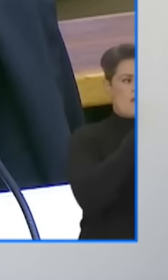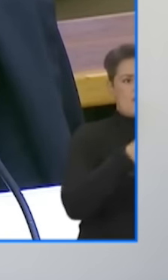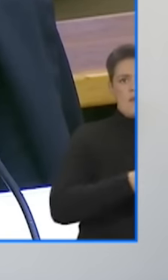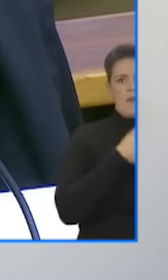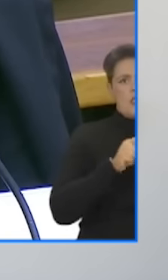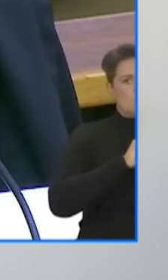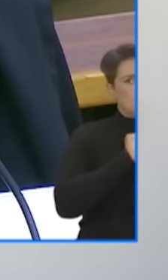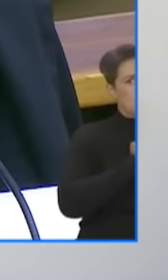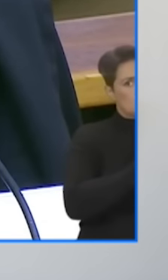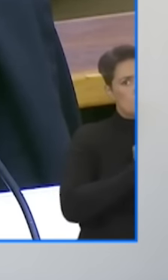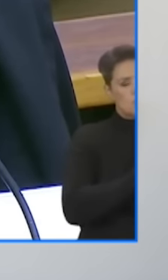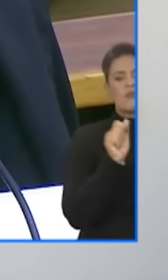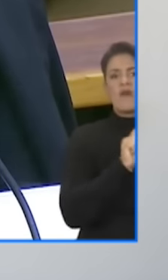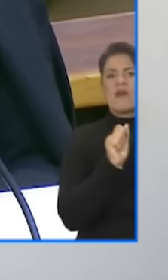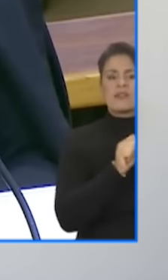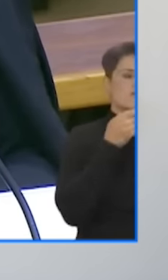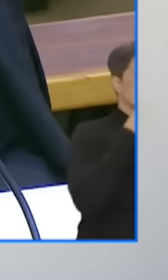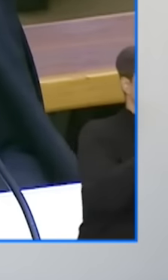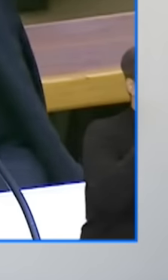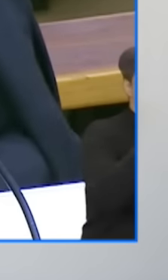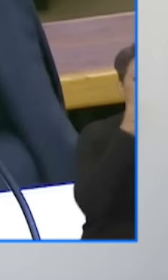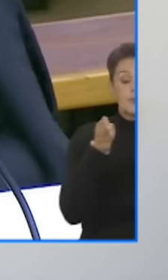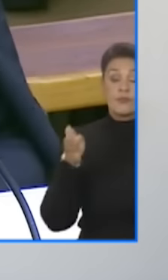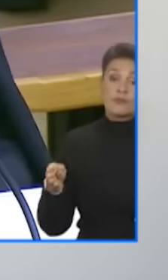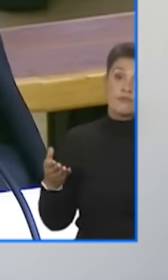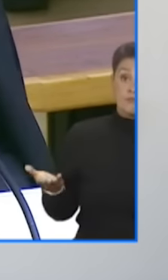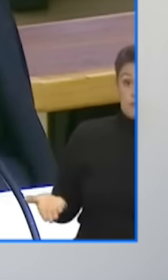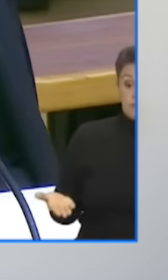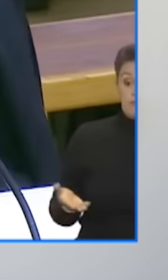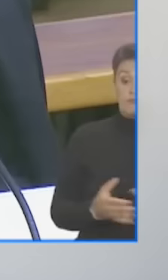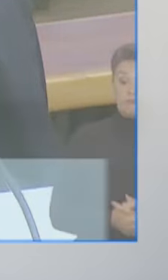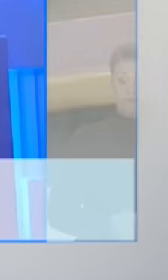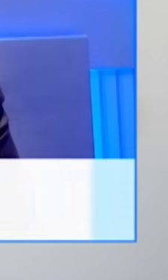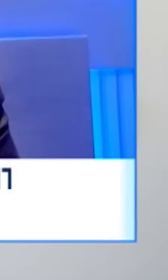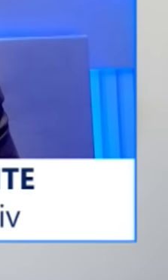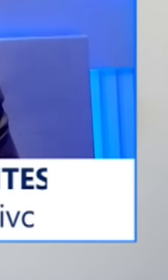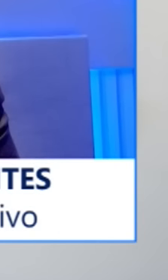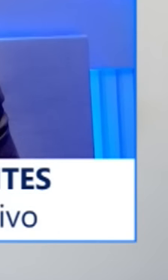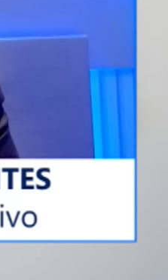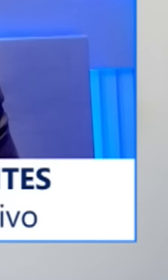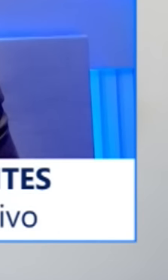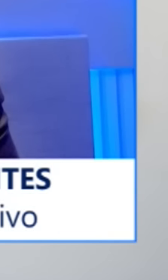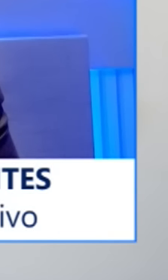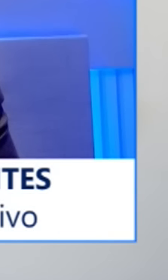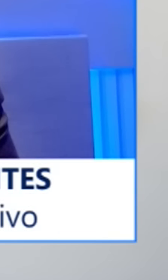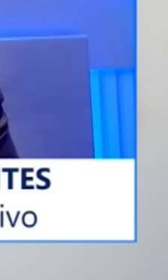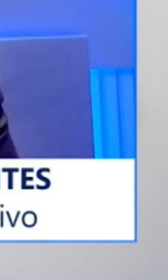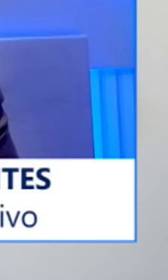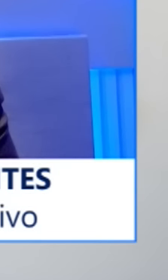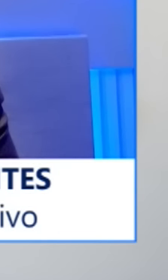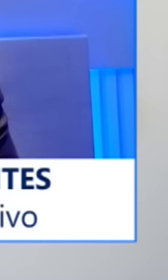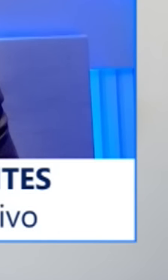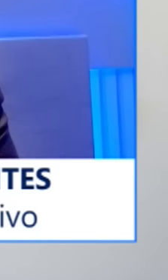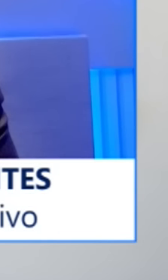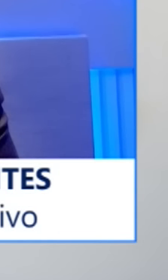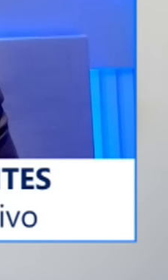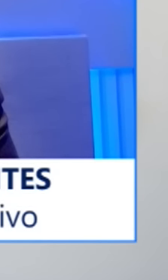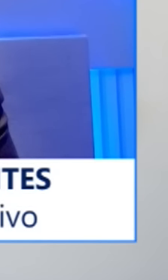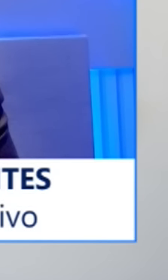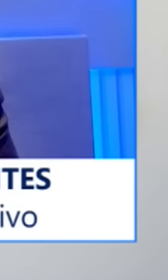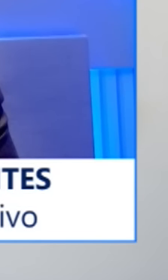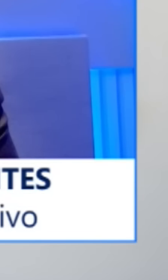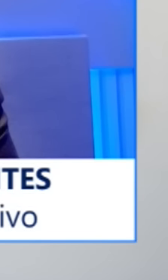seriam corretas, né? A gente pode seguir aí o programa para mostrar como é que foram as outras manifestações, Léo. Muito bem. Vamos